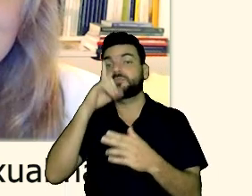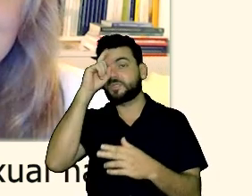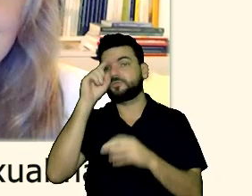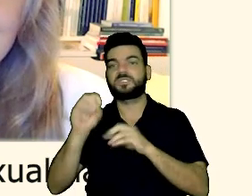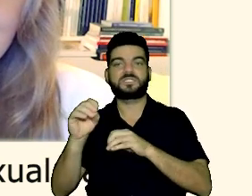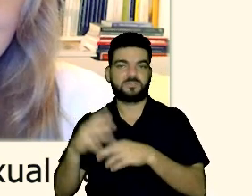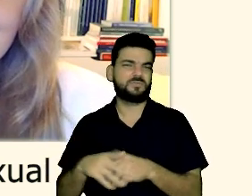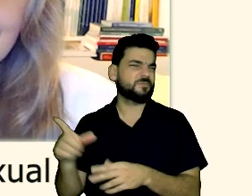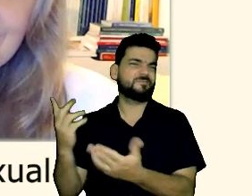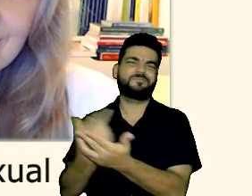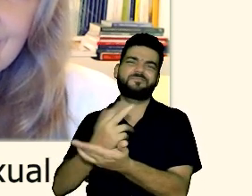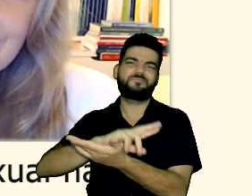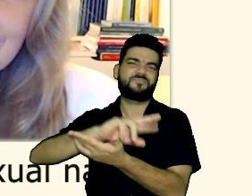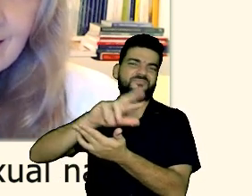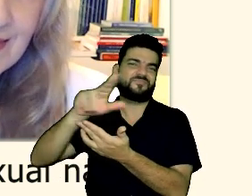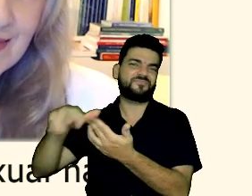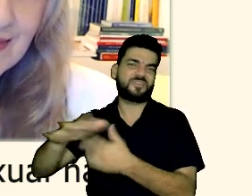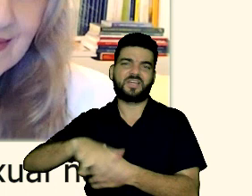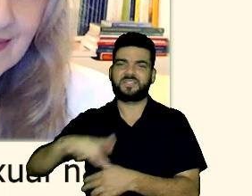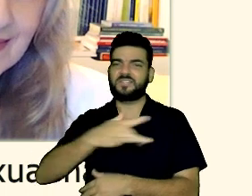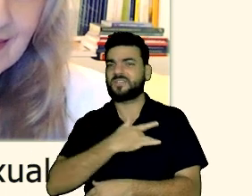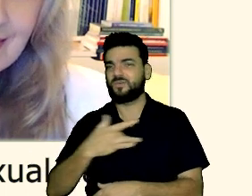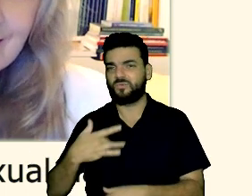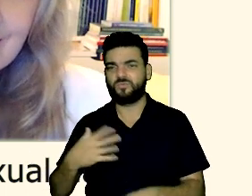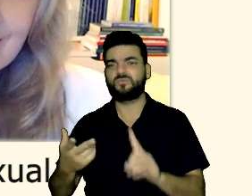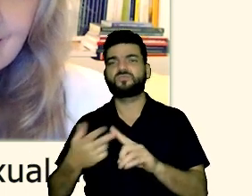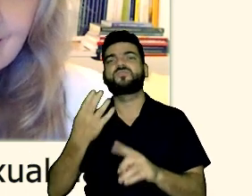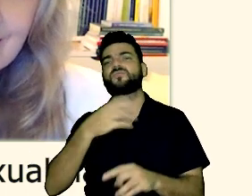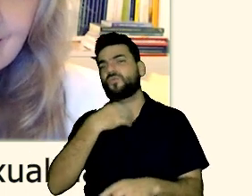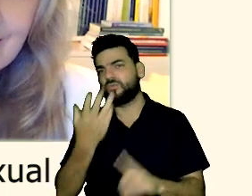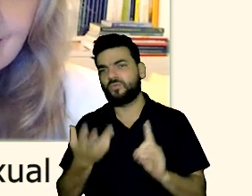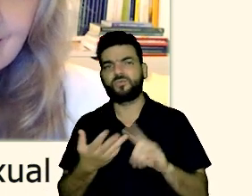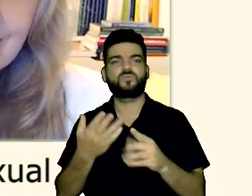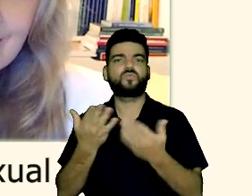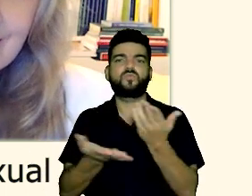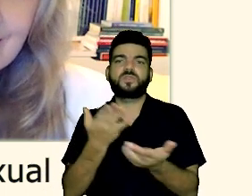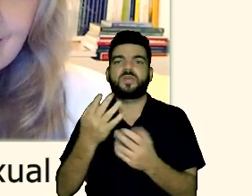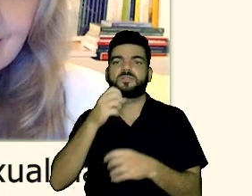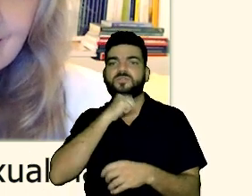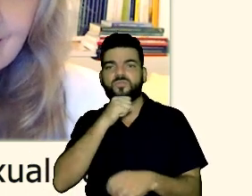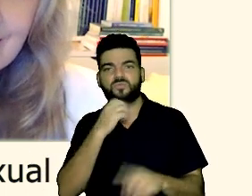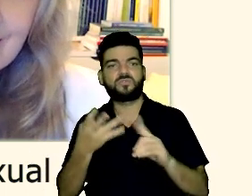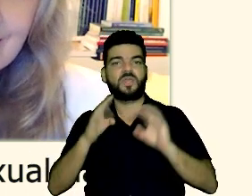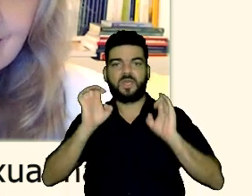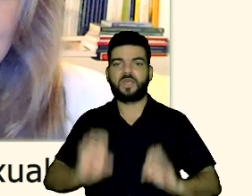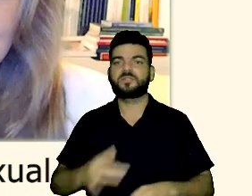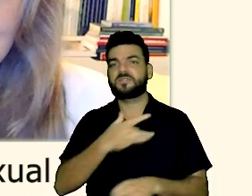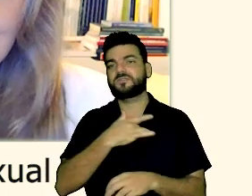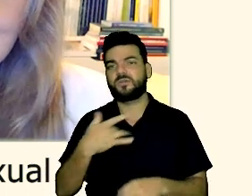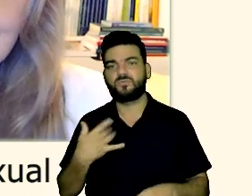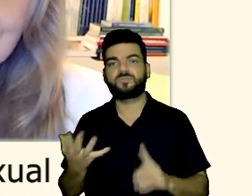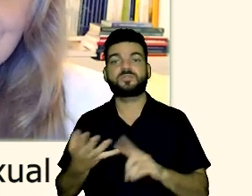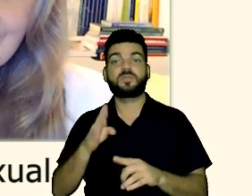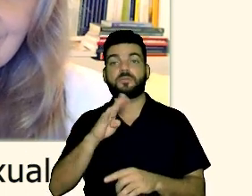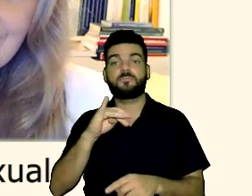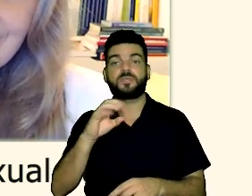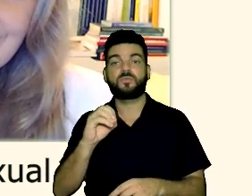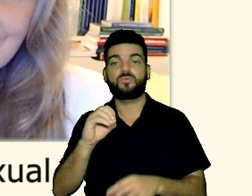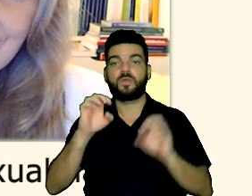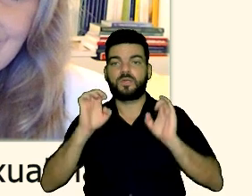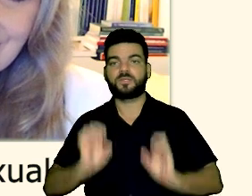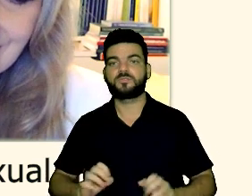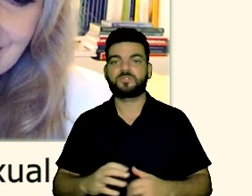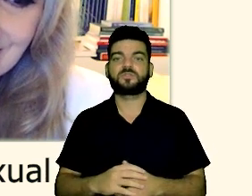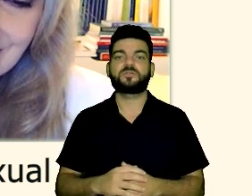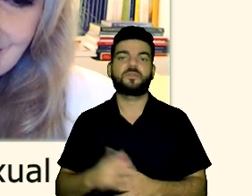fonoaudiologia, gerontologia, ética da saúde e bioética, e com um currículo desses vai realmente nos brindar com muito conhecimento na tarde